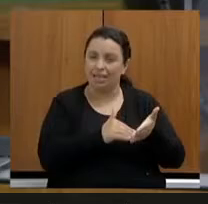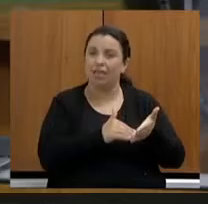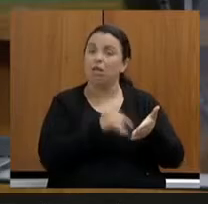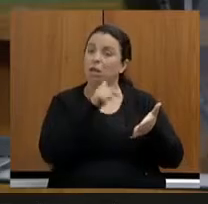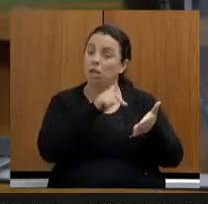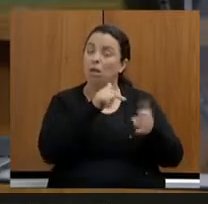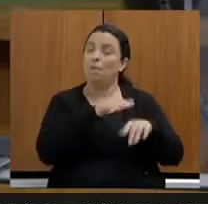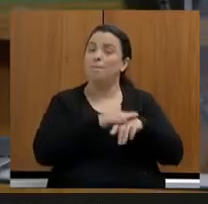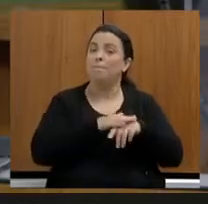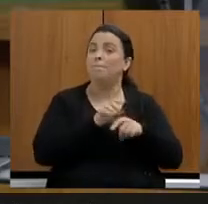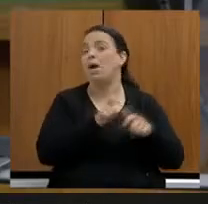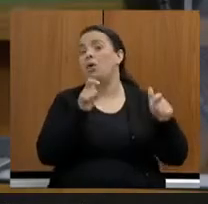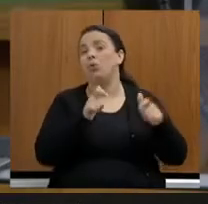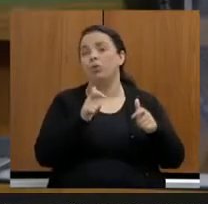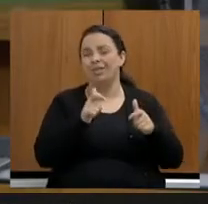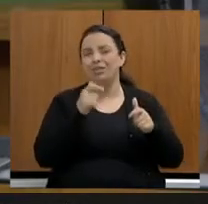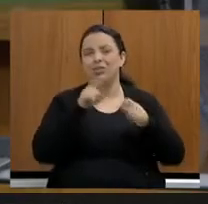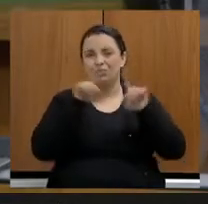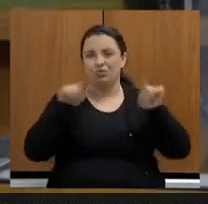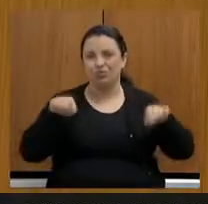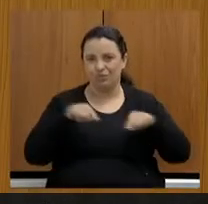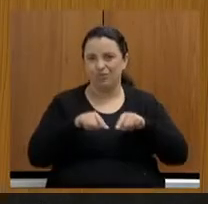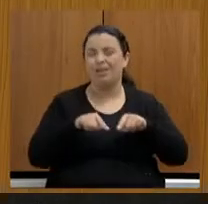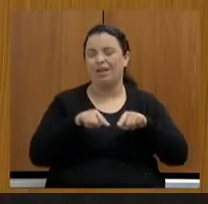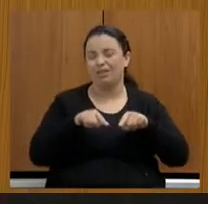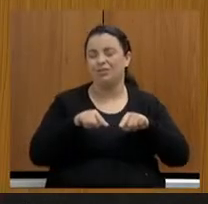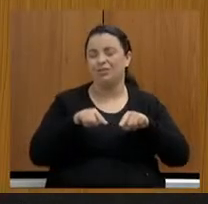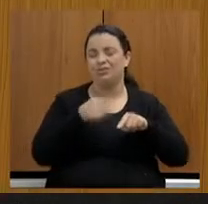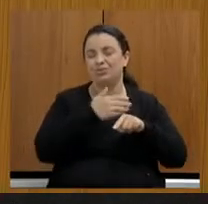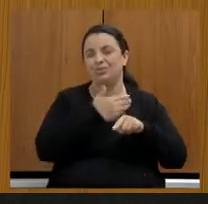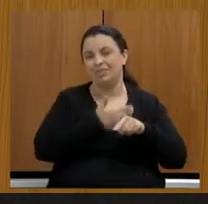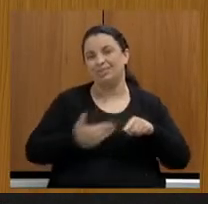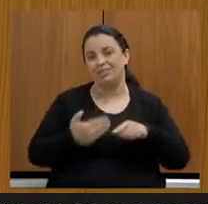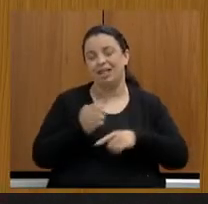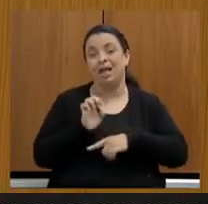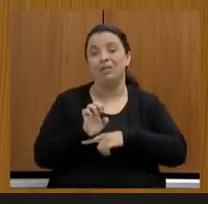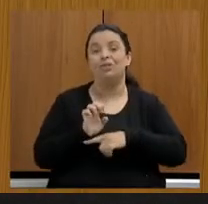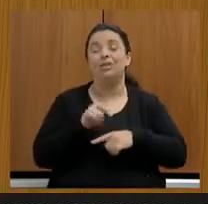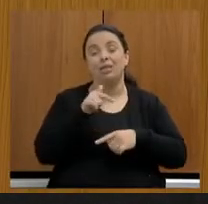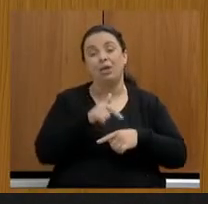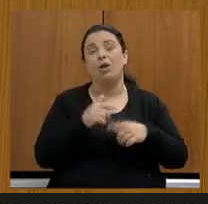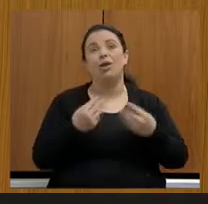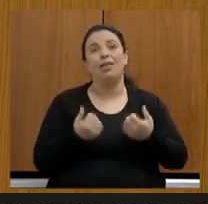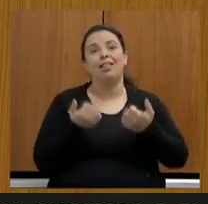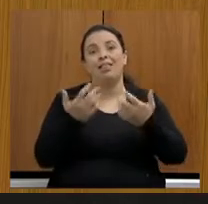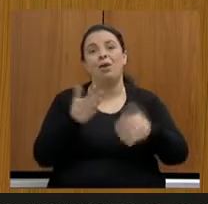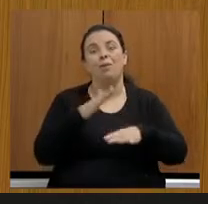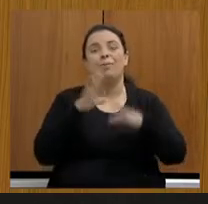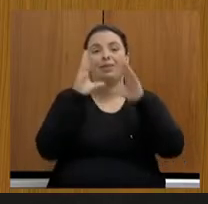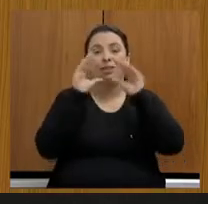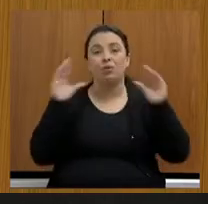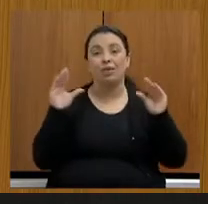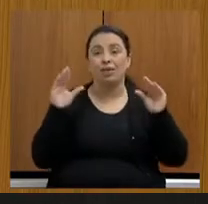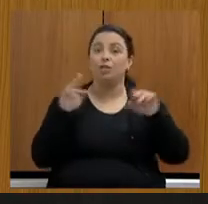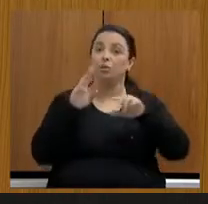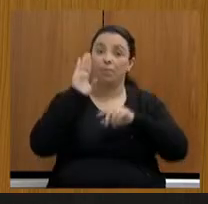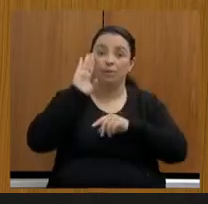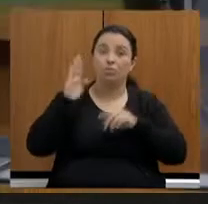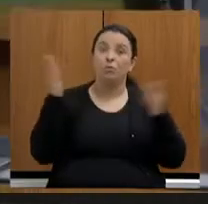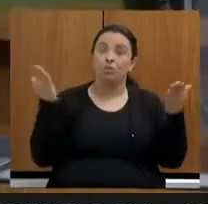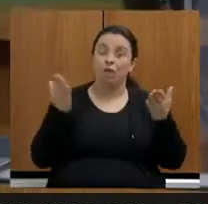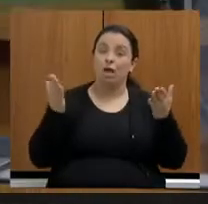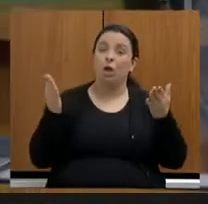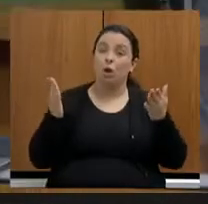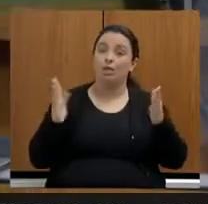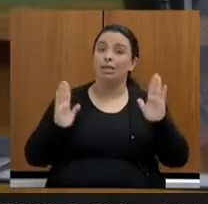Servidores do Estado não é de ter trazido essa tranquilidade aqui e eles nesse momento de crise momento de dificuldade que as